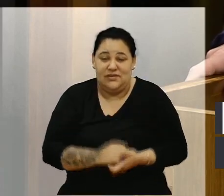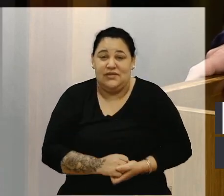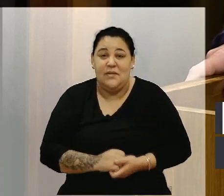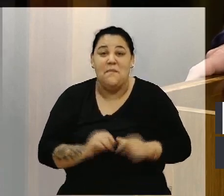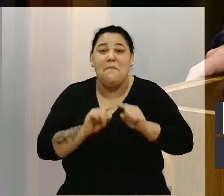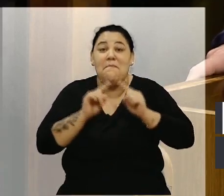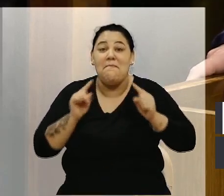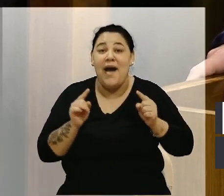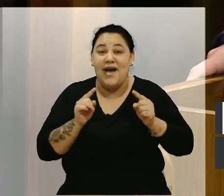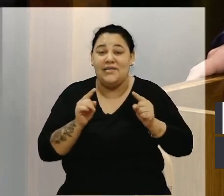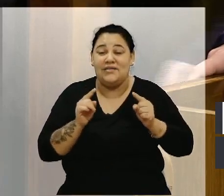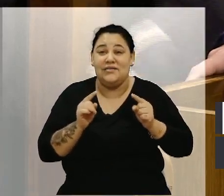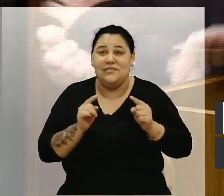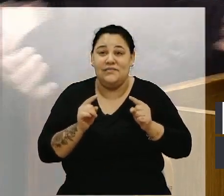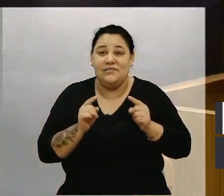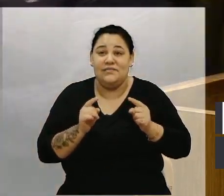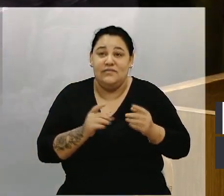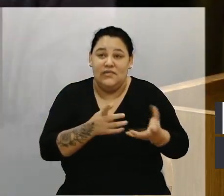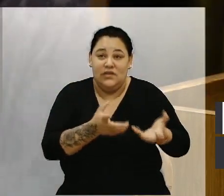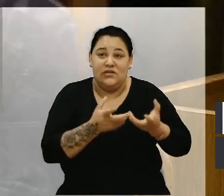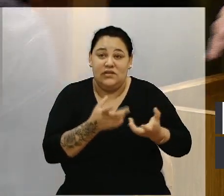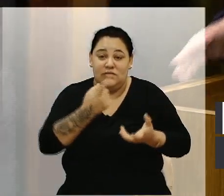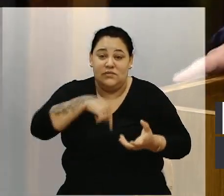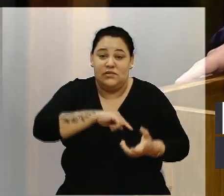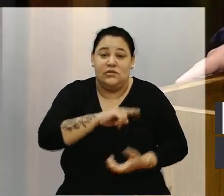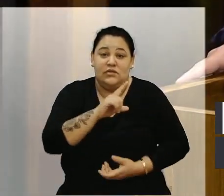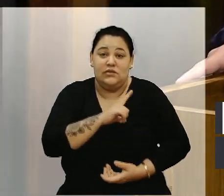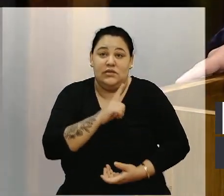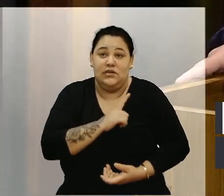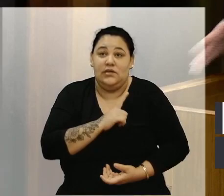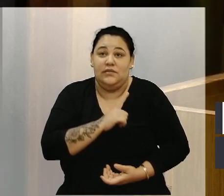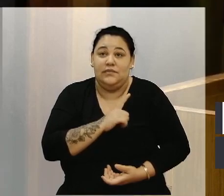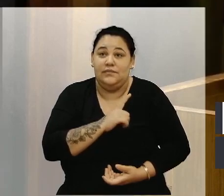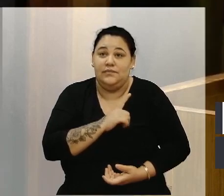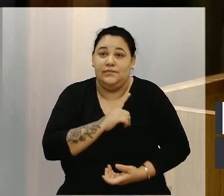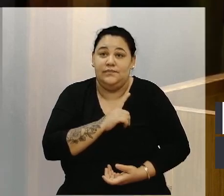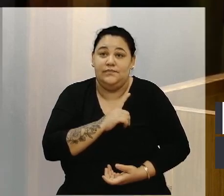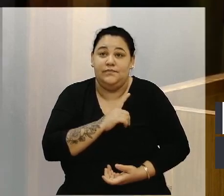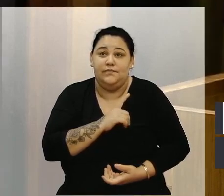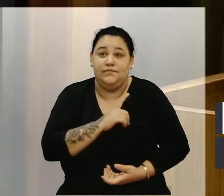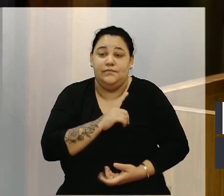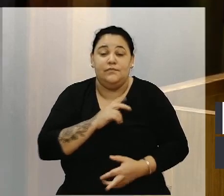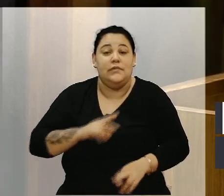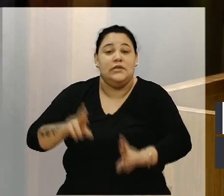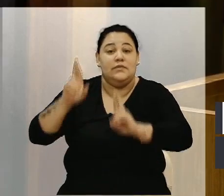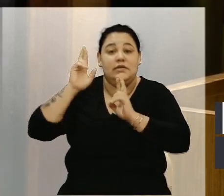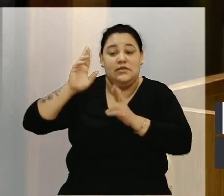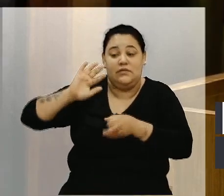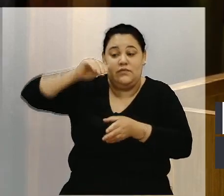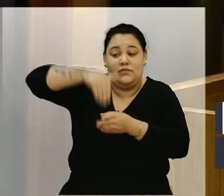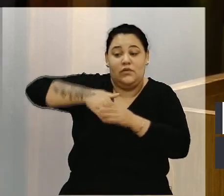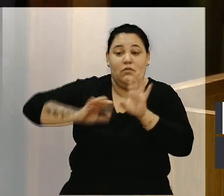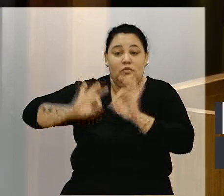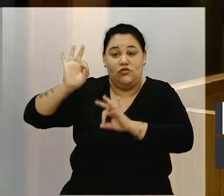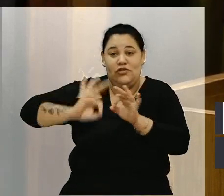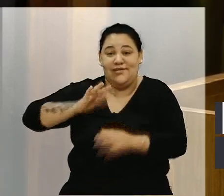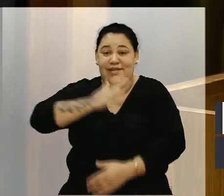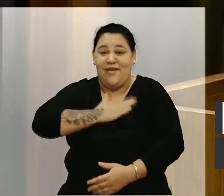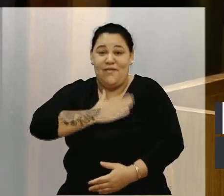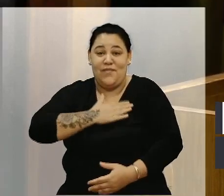Mas resolvi, para a gente também ter um certo ar de esperança, votar um projeto que, na minha opinião,